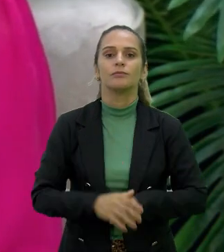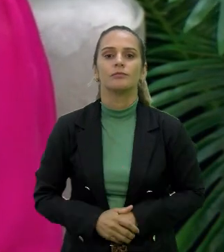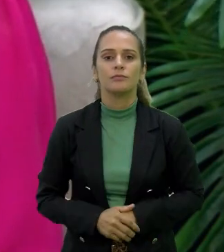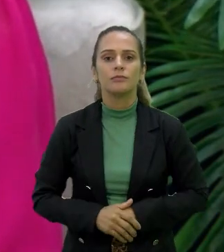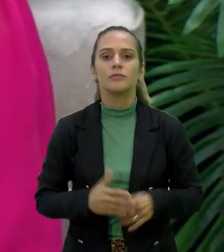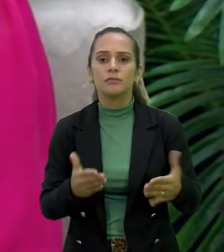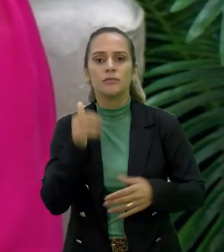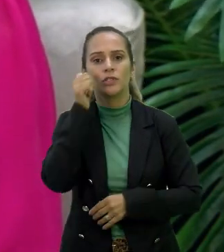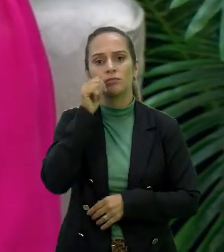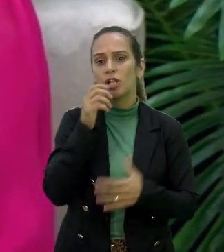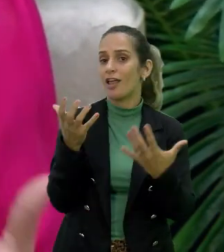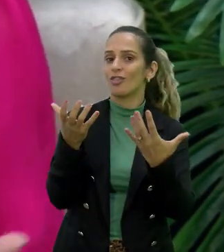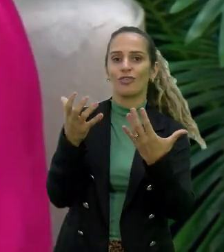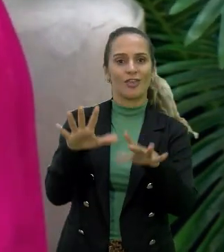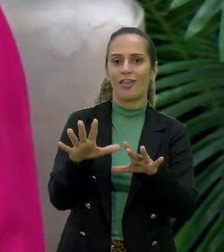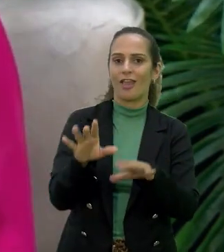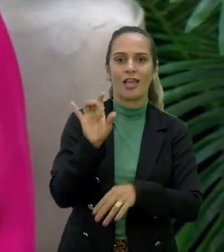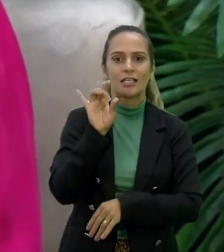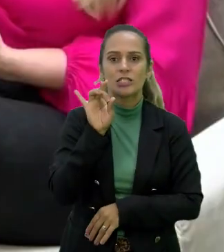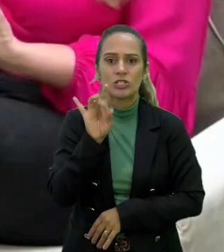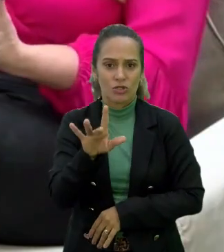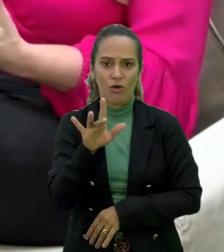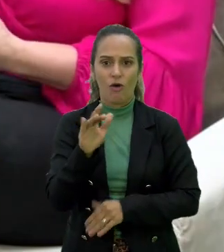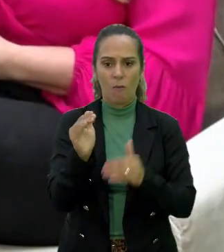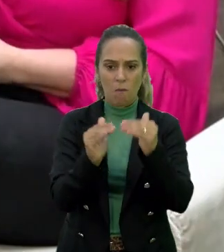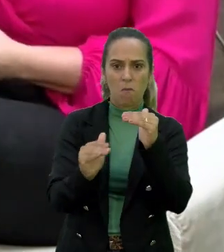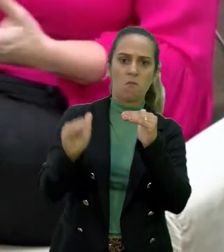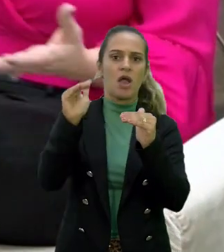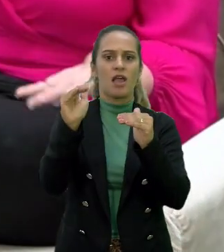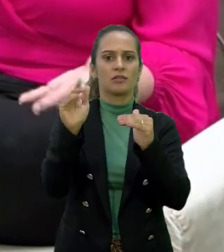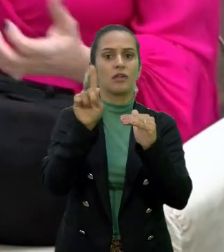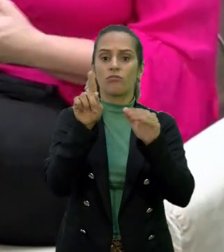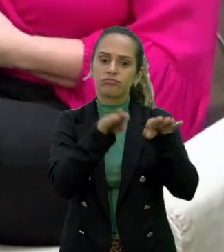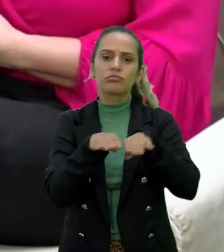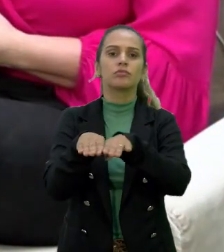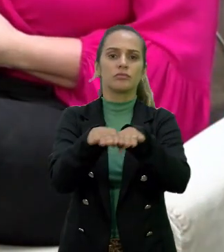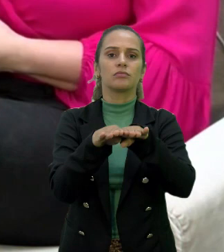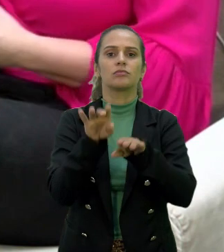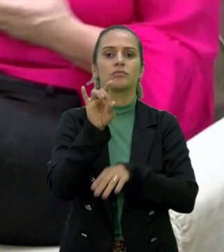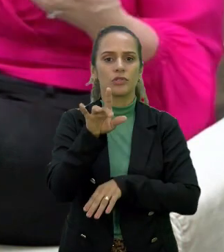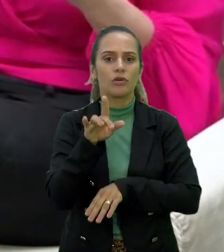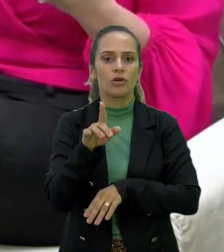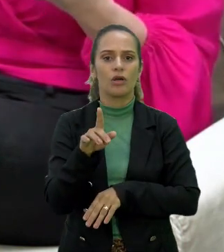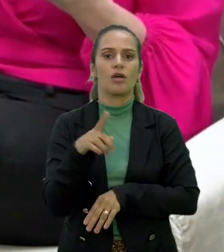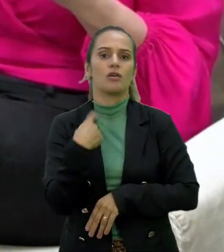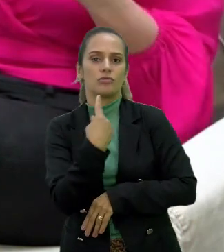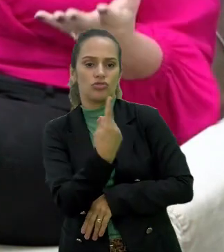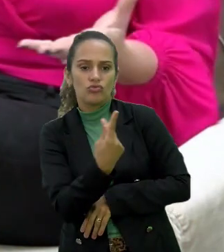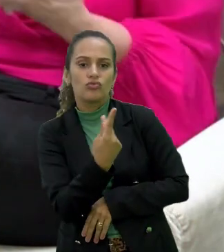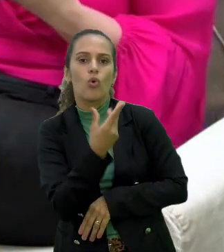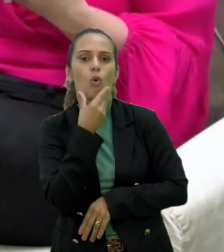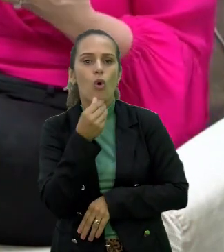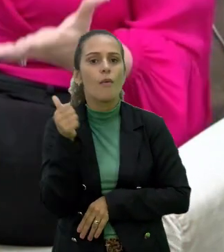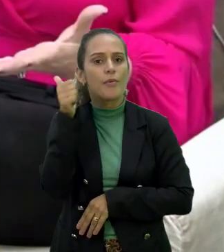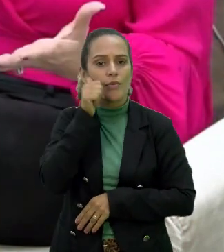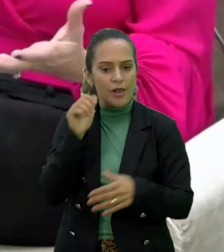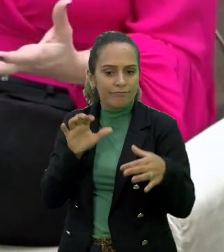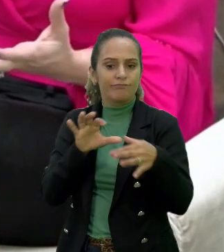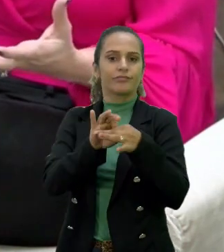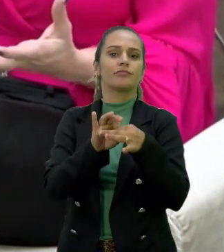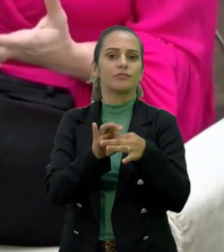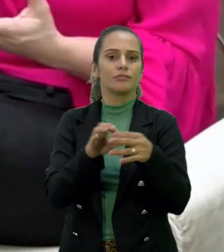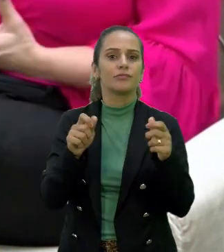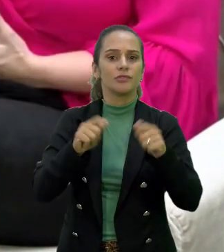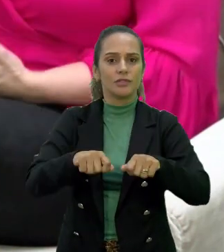a gente as mulheres Elas não querem ser mais que os homens apenas igual né a gente junto acho que o homem e a mulher eles se